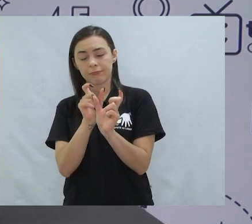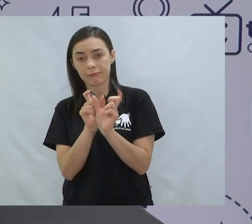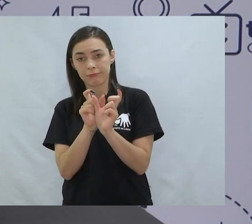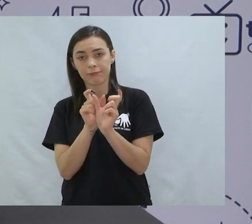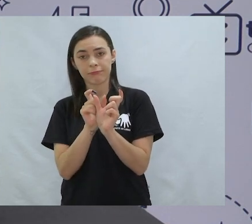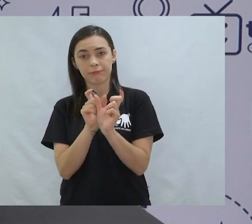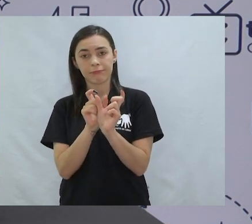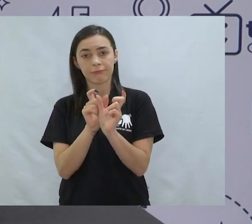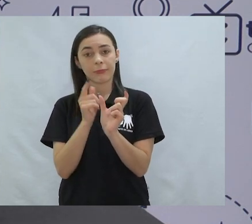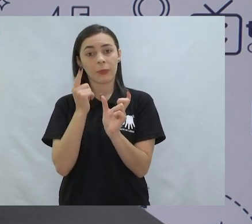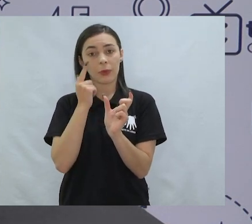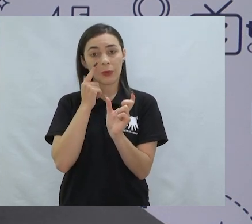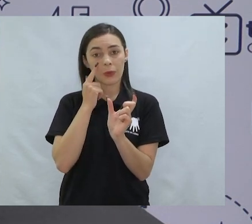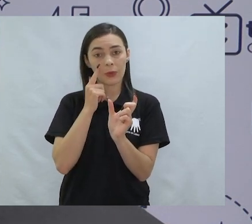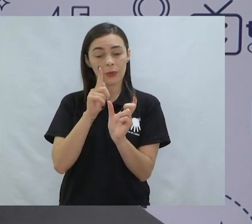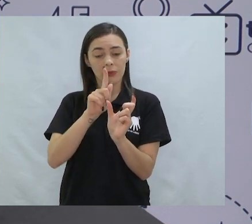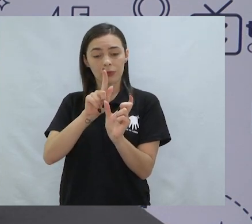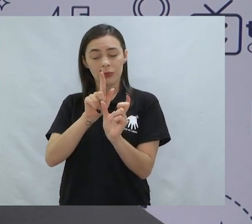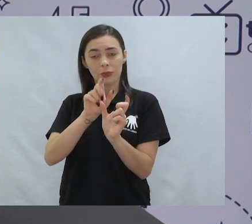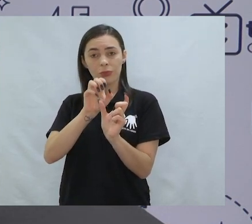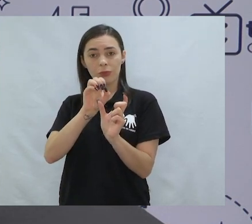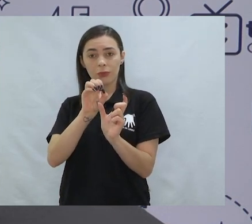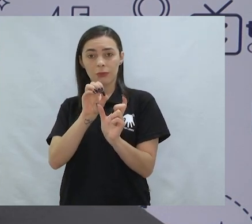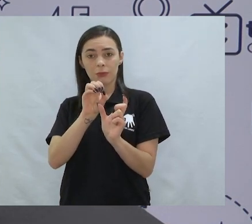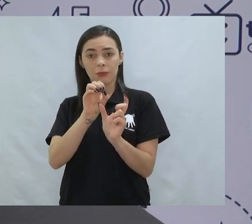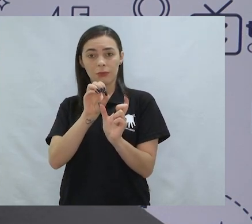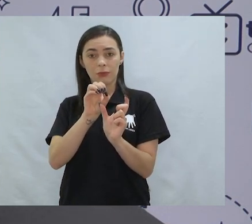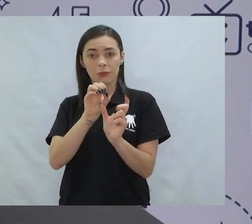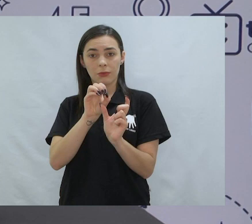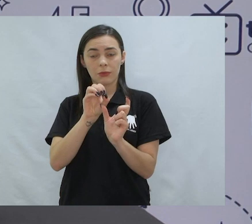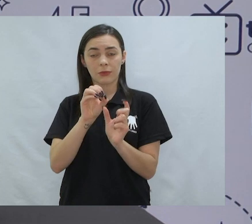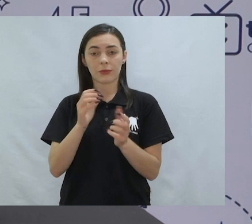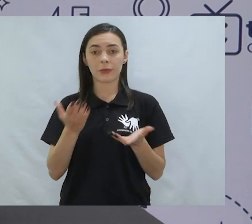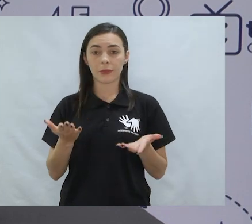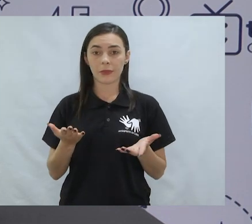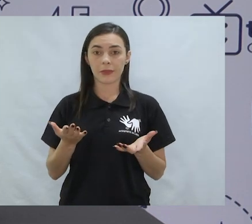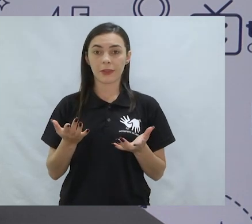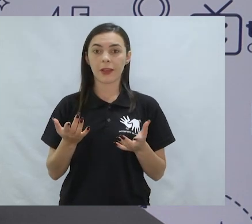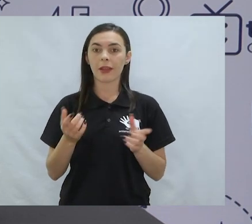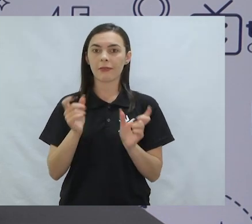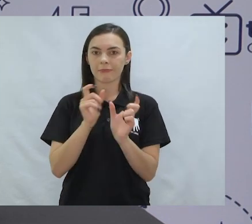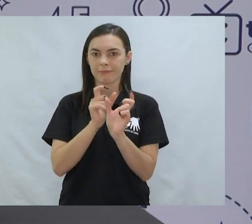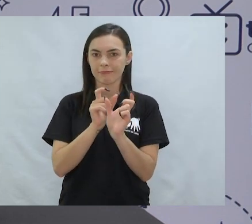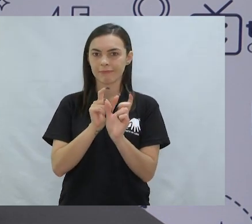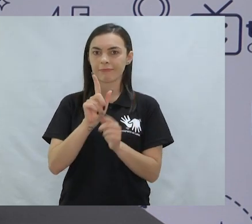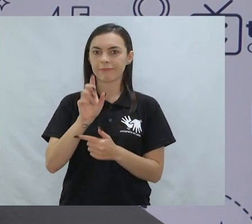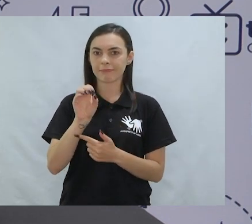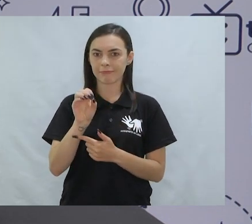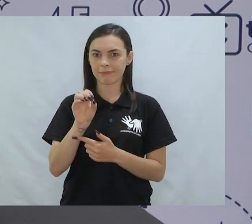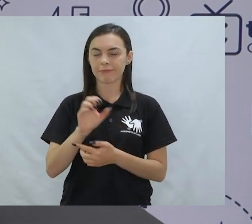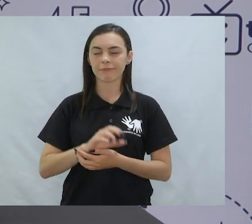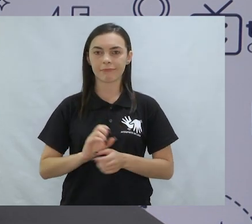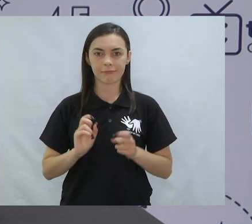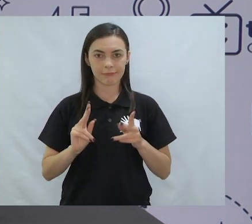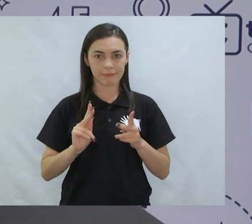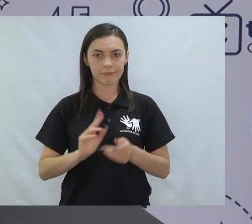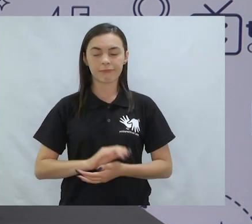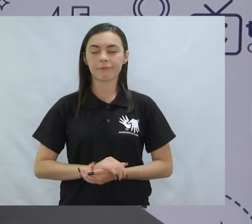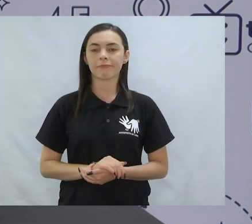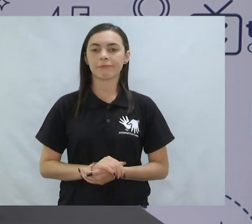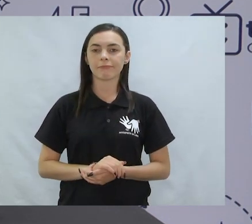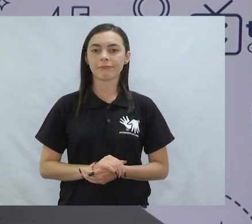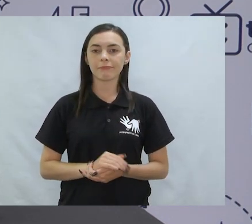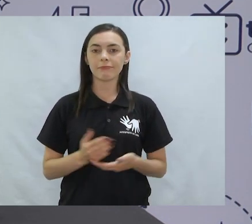olhem agora aqui do ladinho. Ficou o G com o O, que foi go.